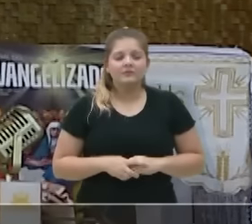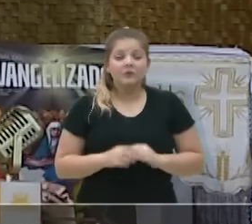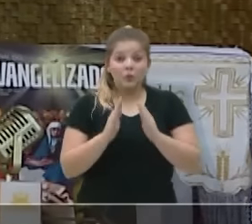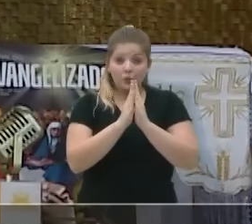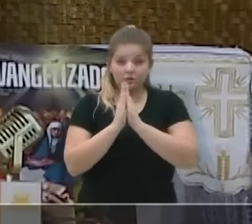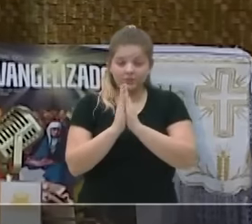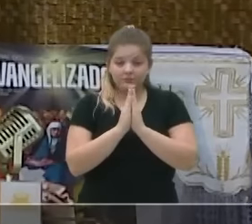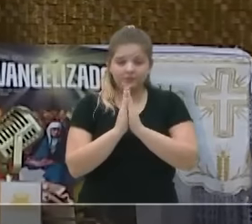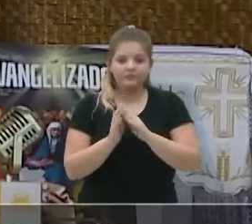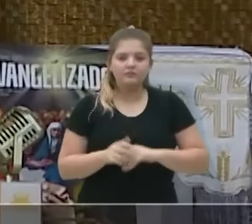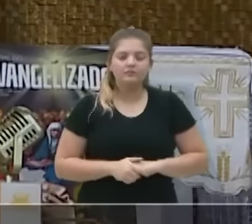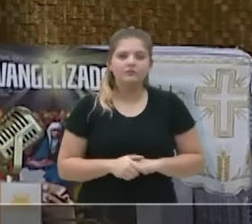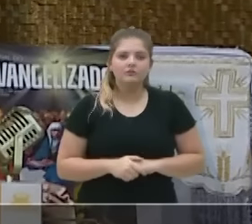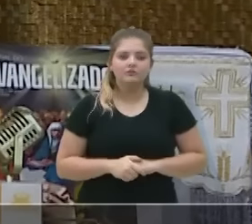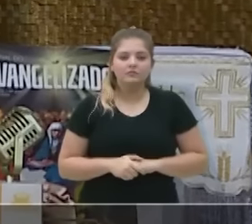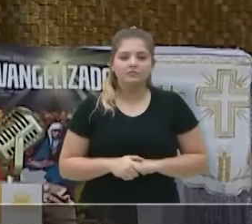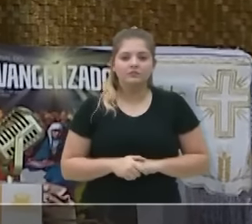Deus.